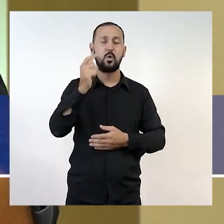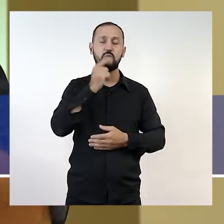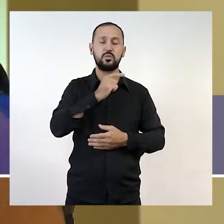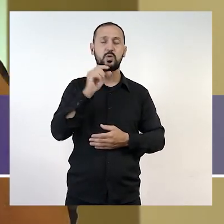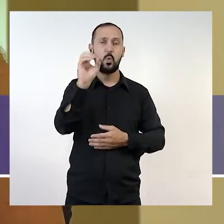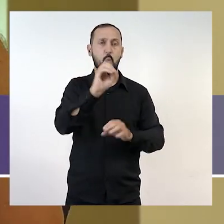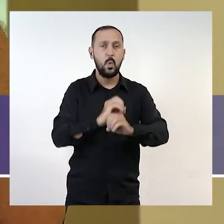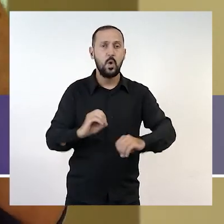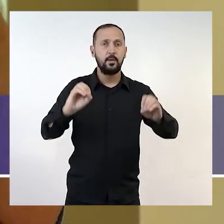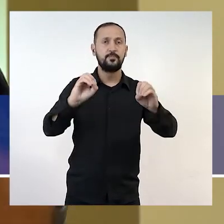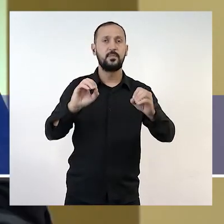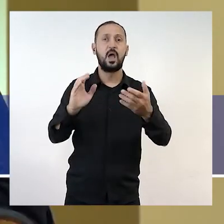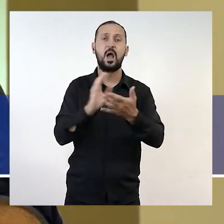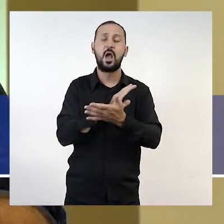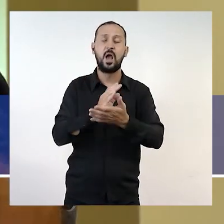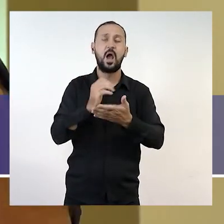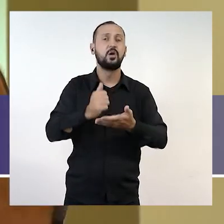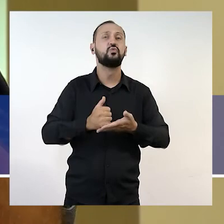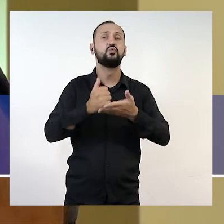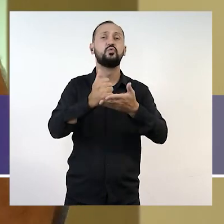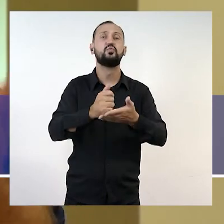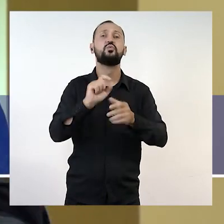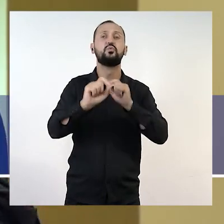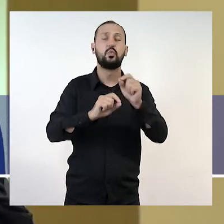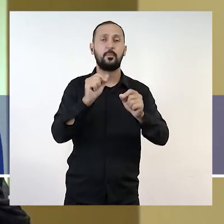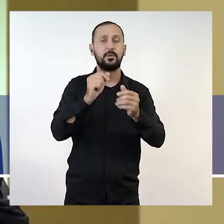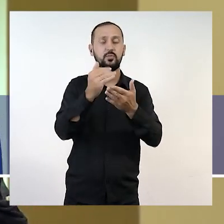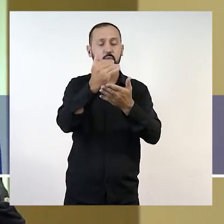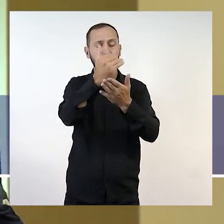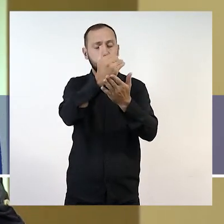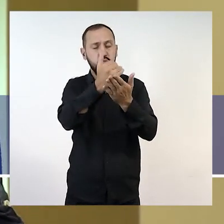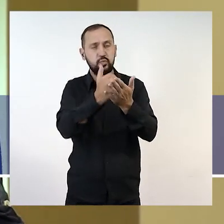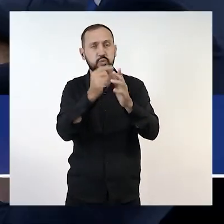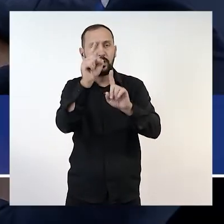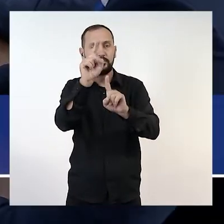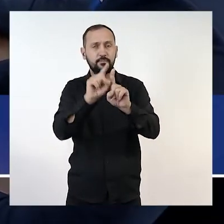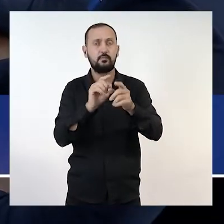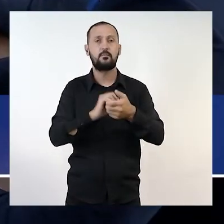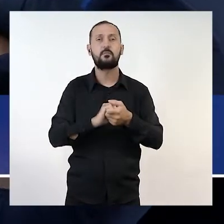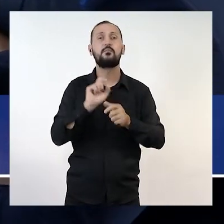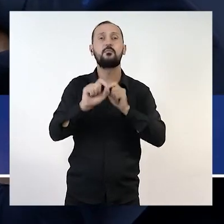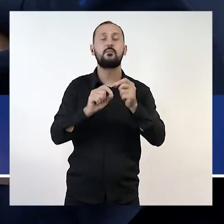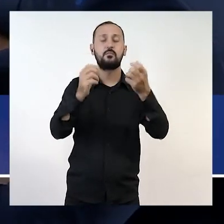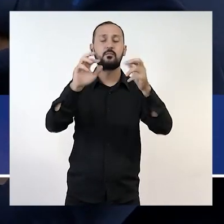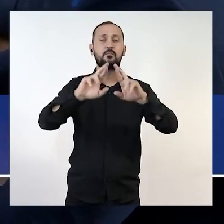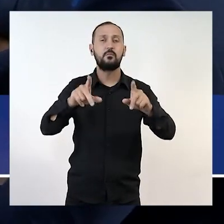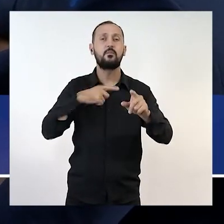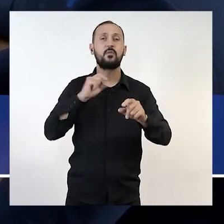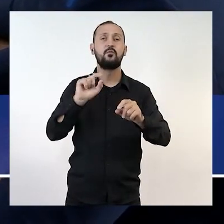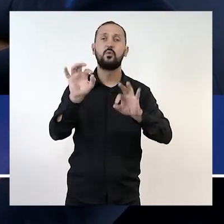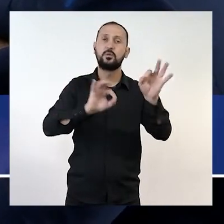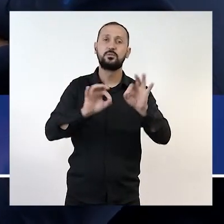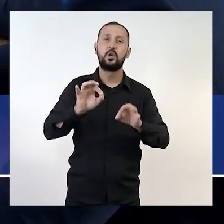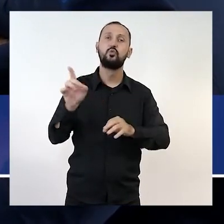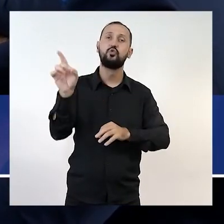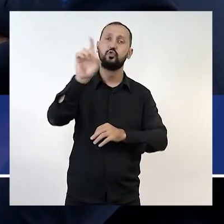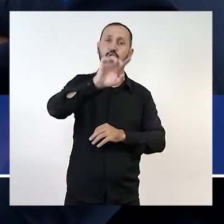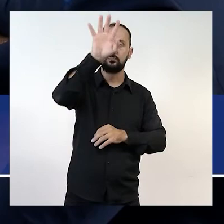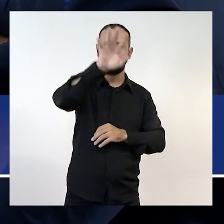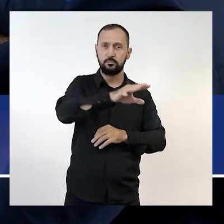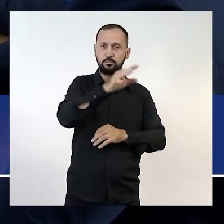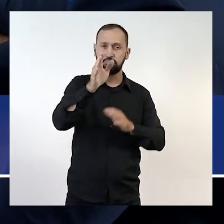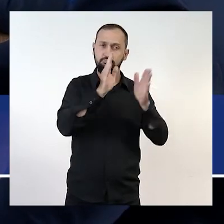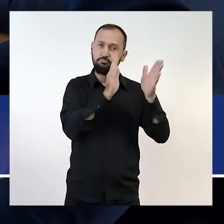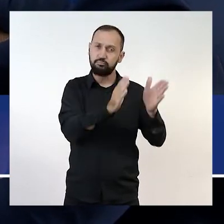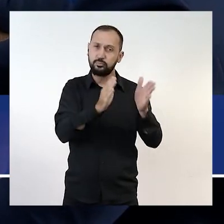Outras diminuíram razoavelmente o seu valor. Um dos destaques da reunião foi a proposição de um calendário